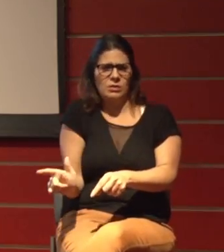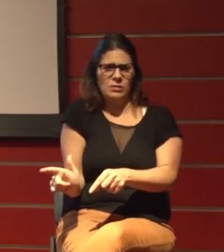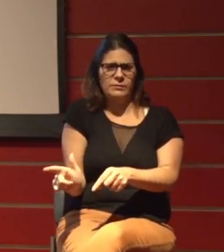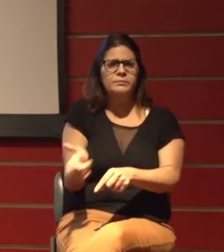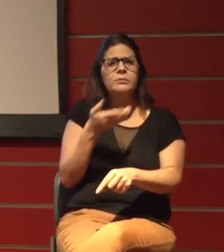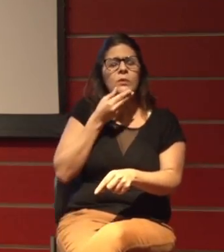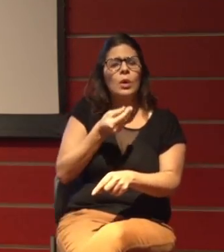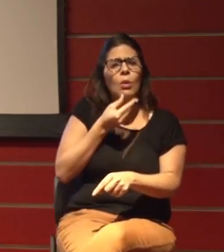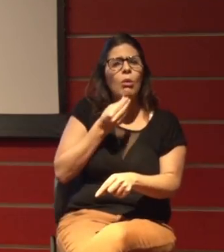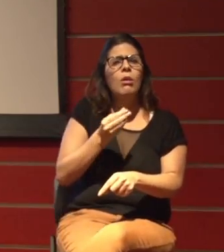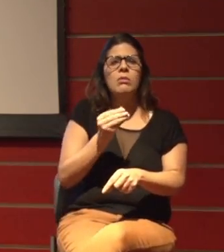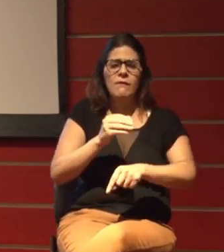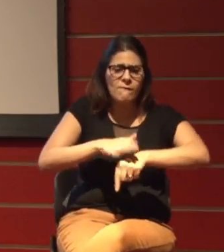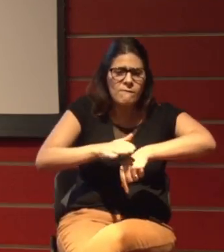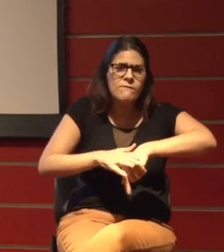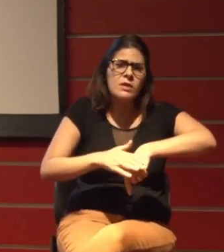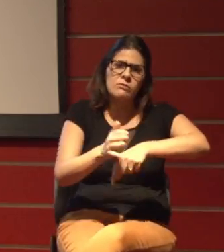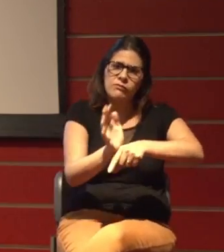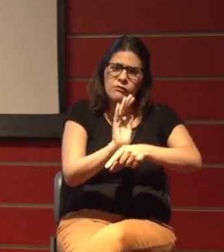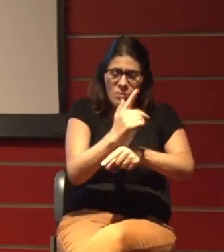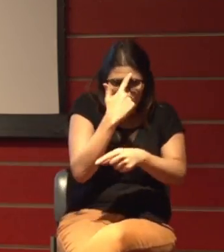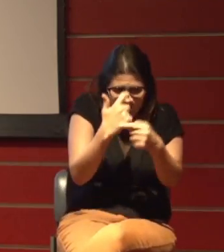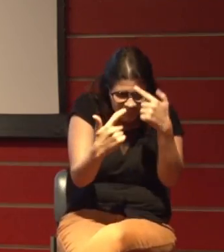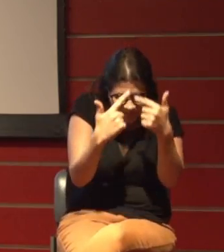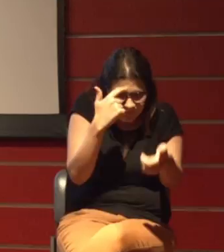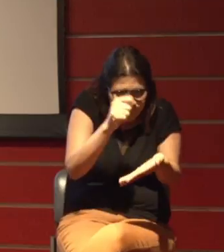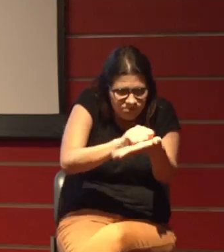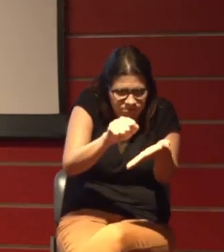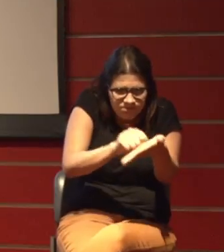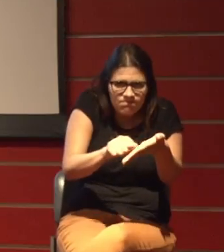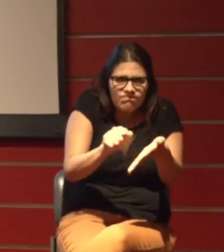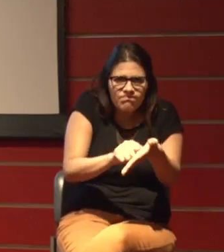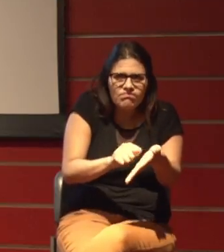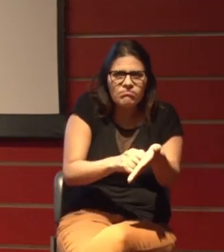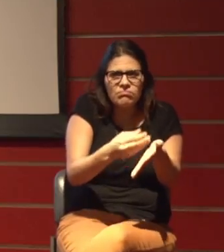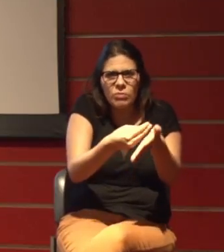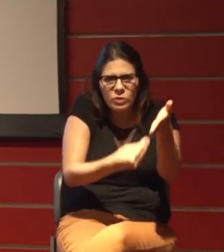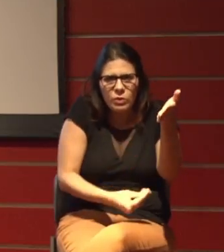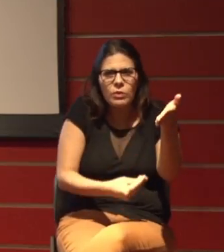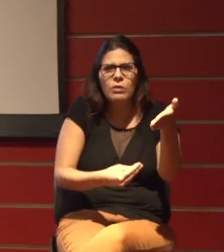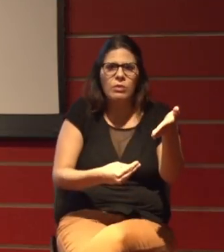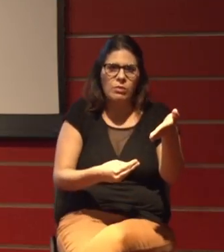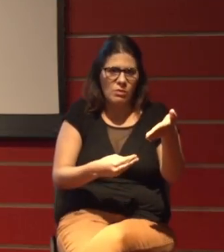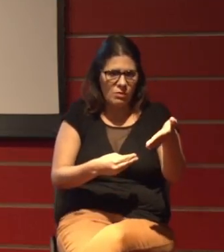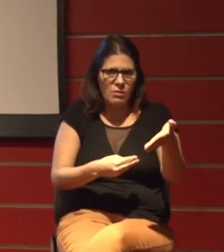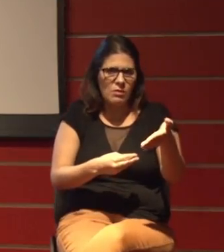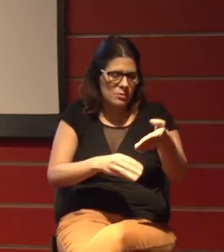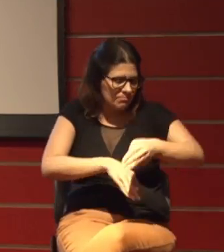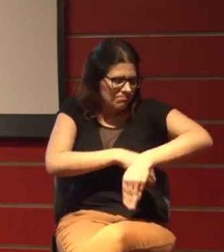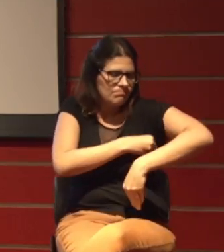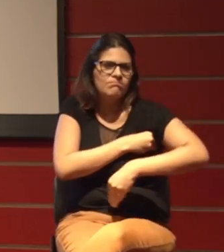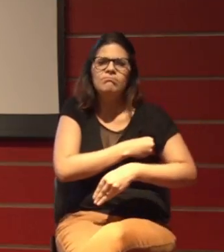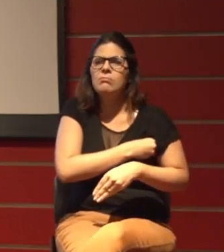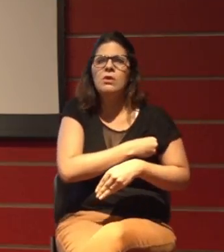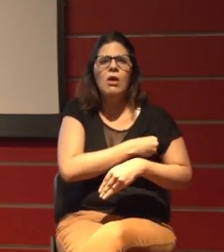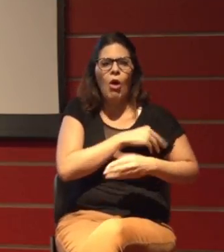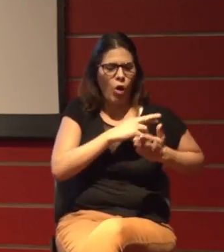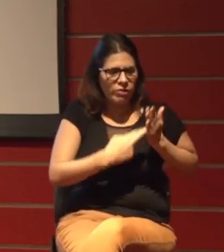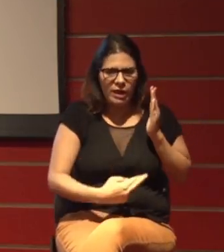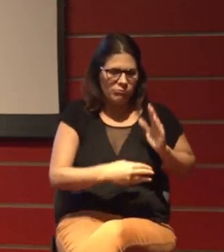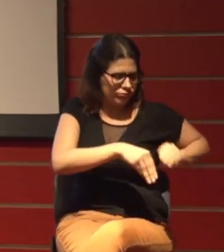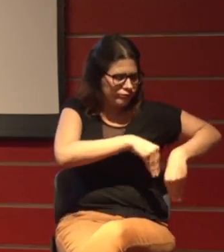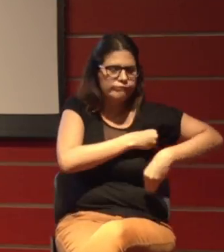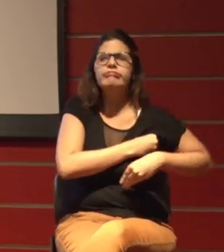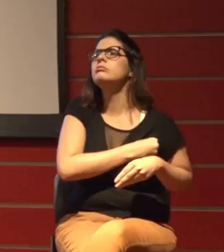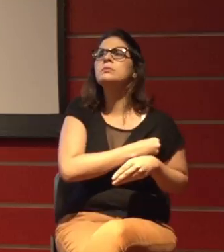um filme autoral né ele fez ele ele ele ele colocou o roteiro debaixo do braço não conseguiu financiamento fez com grana do